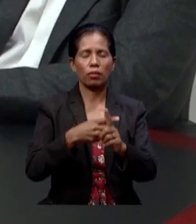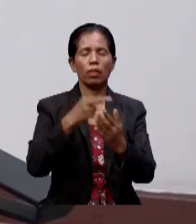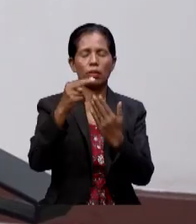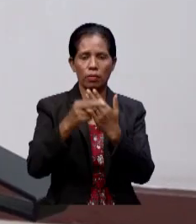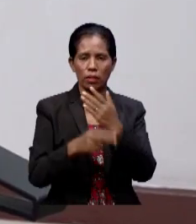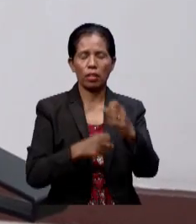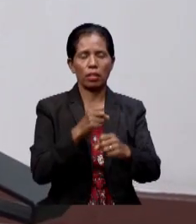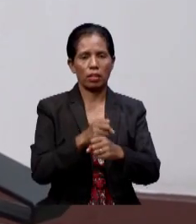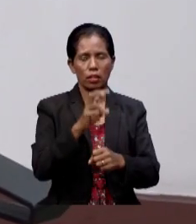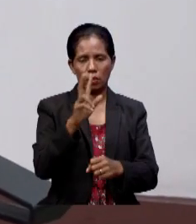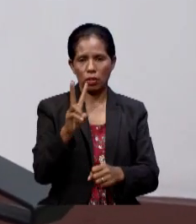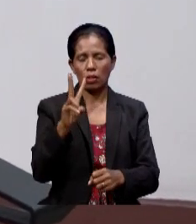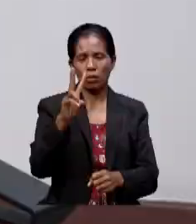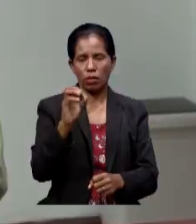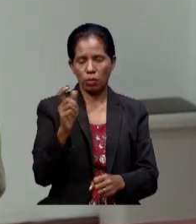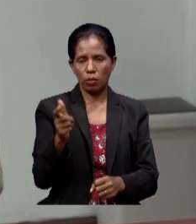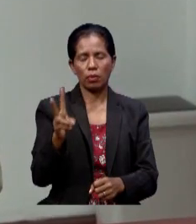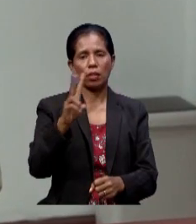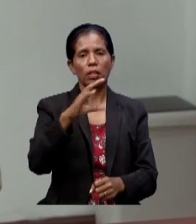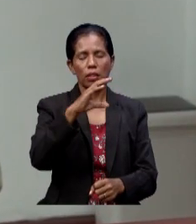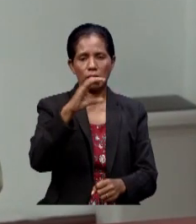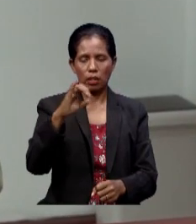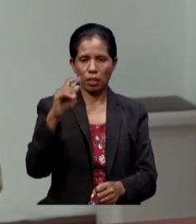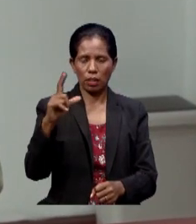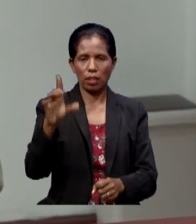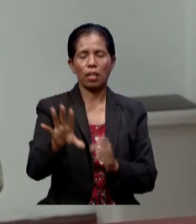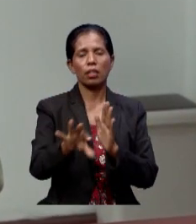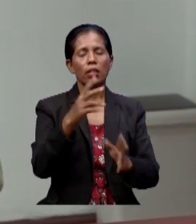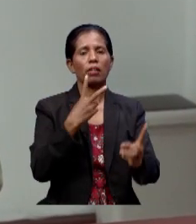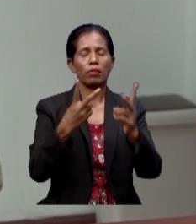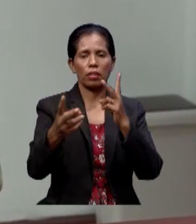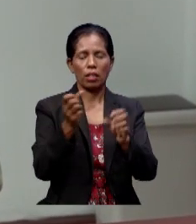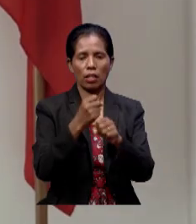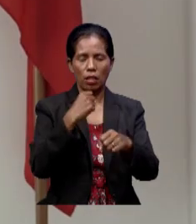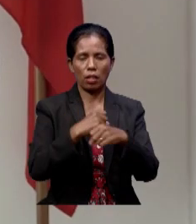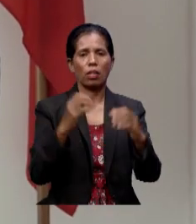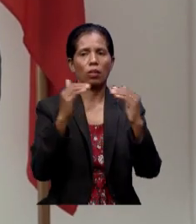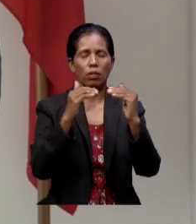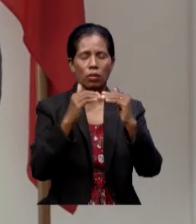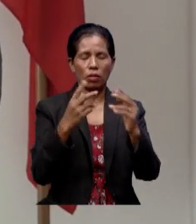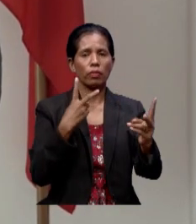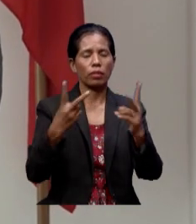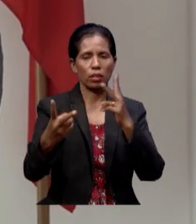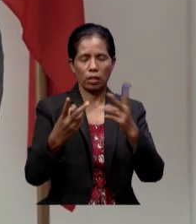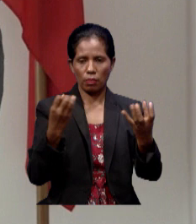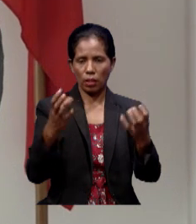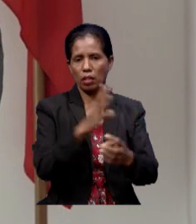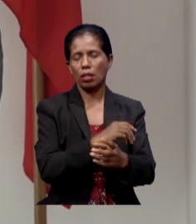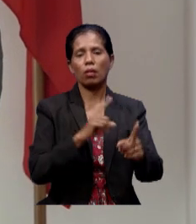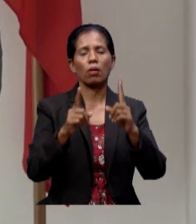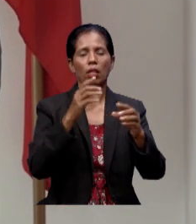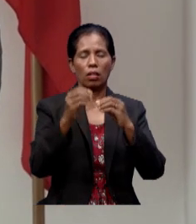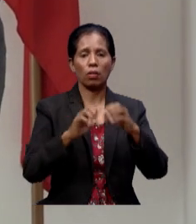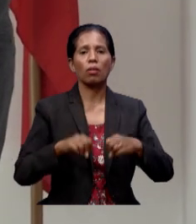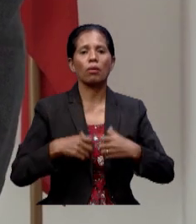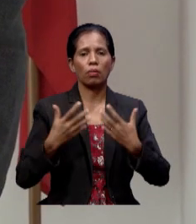tinha rua, Ruanulo Recin Rua. CCITL retangou na visita, no ralao ou na encontro, roubainaca ou oin, nebe colia liu ou